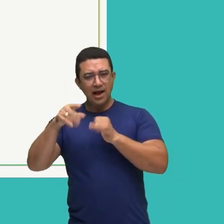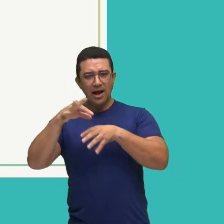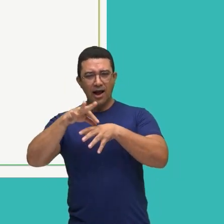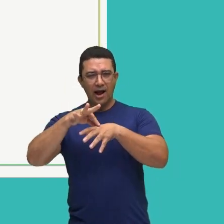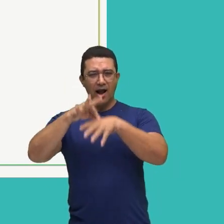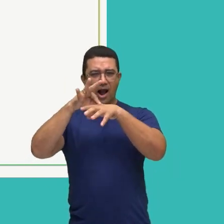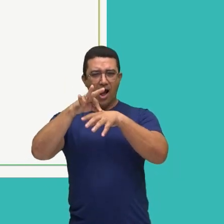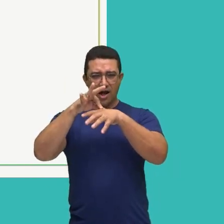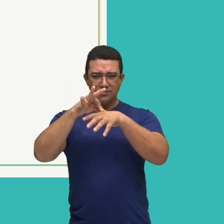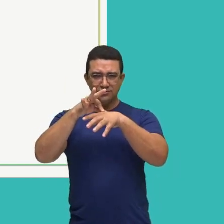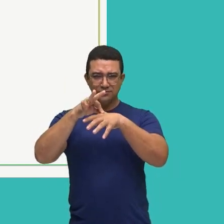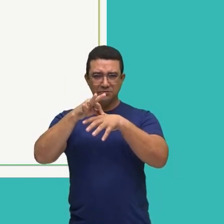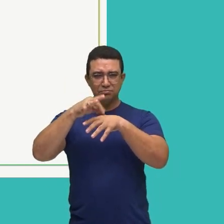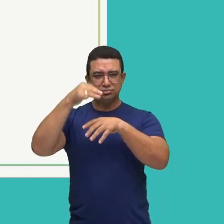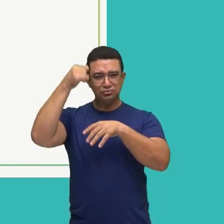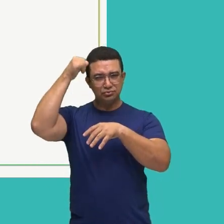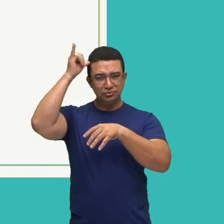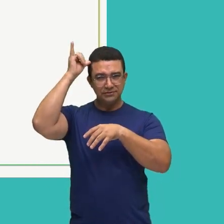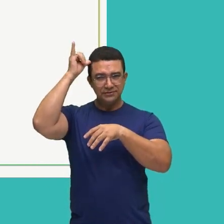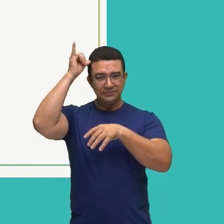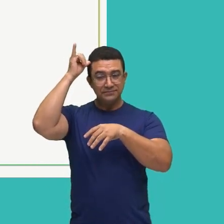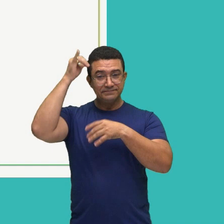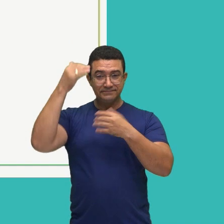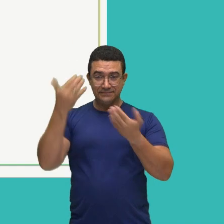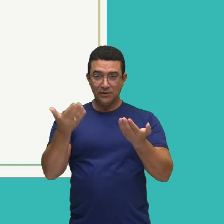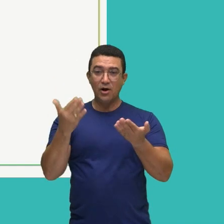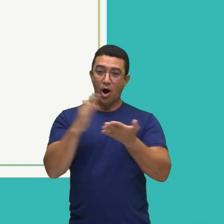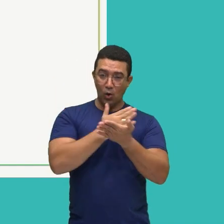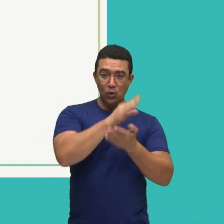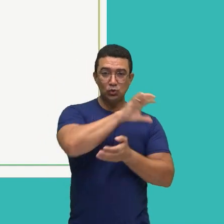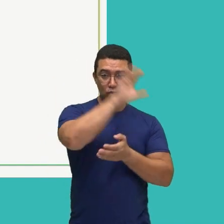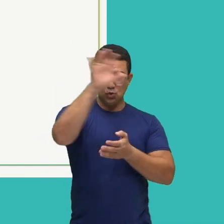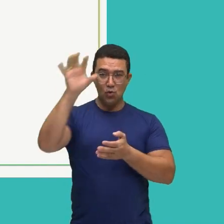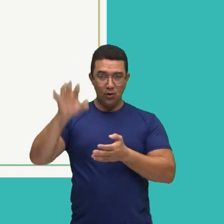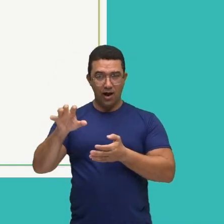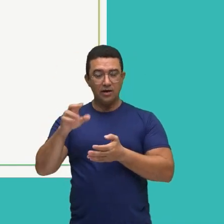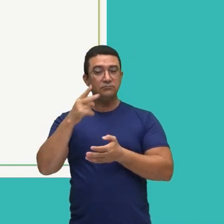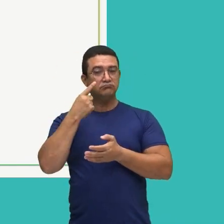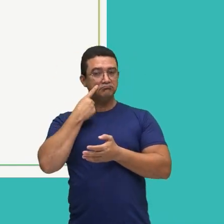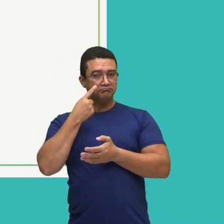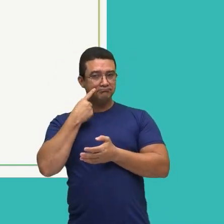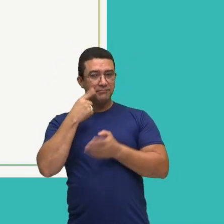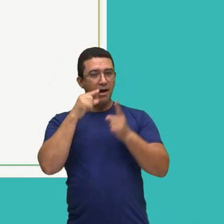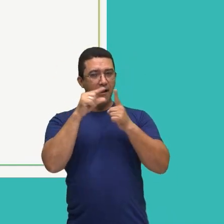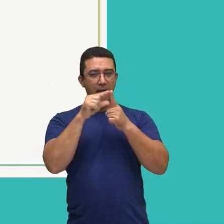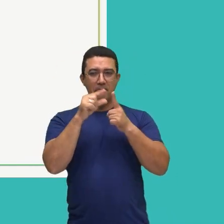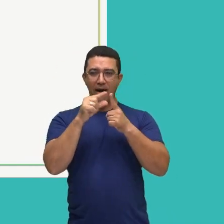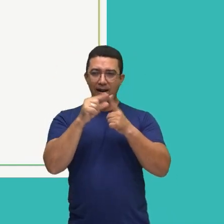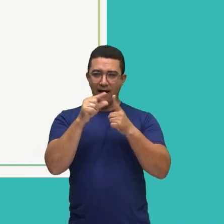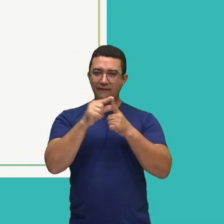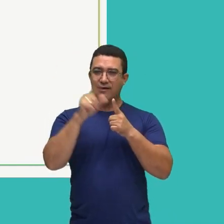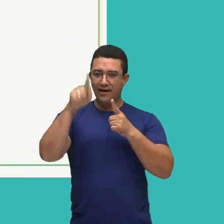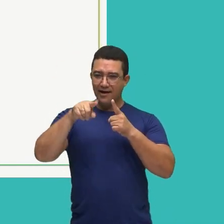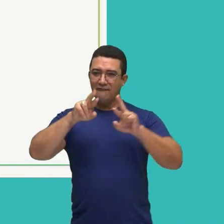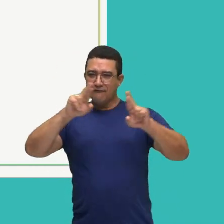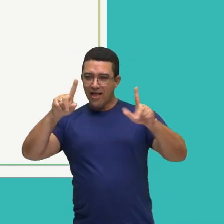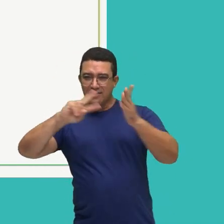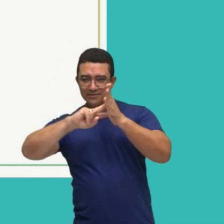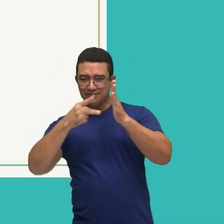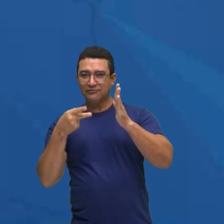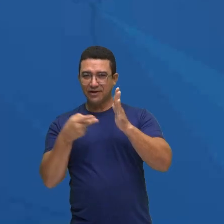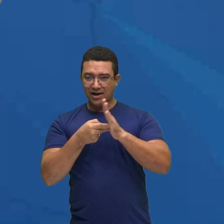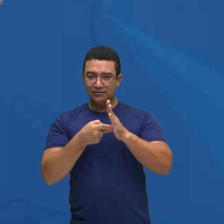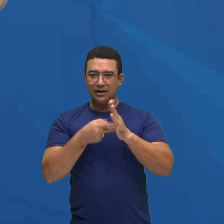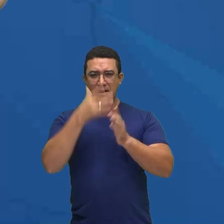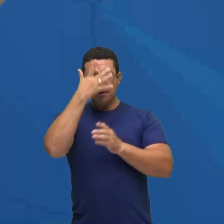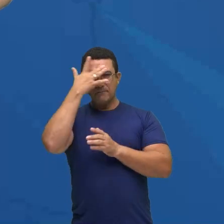a almôndega, o picadinho. Em algumas localidades, você vai compreender que ao chegar lá e alguém